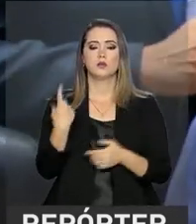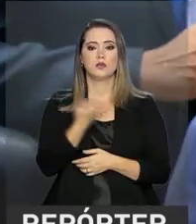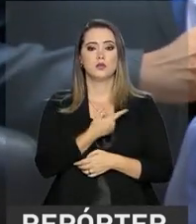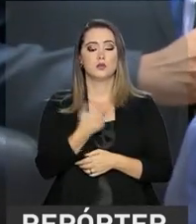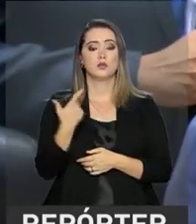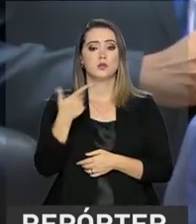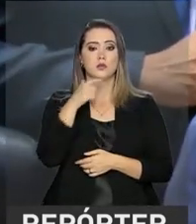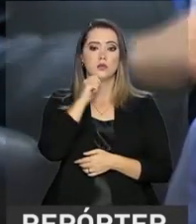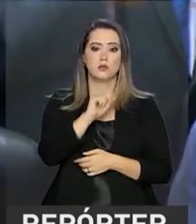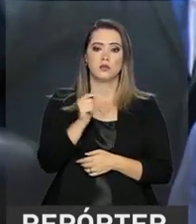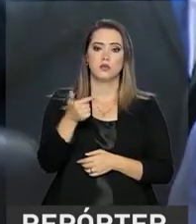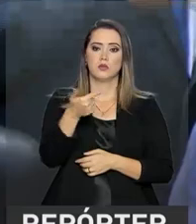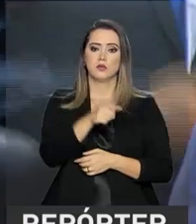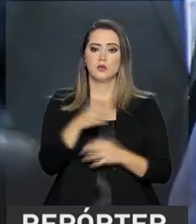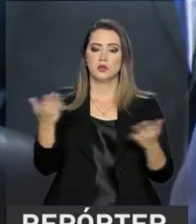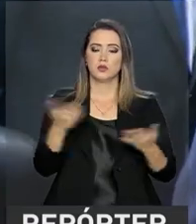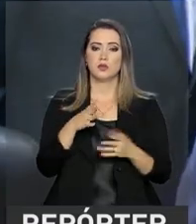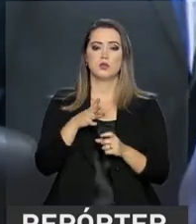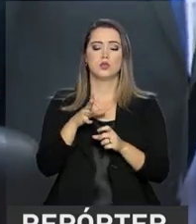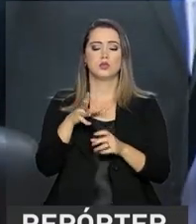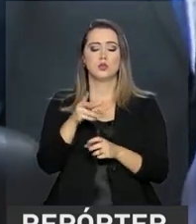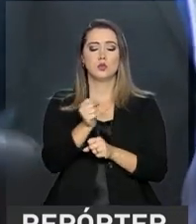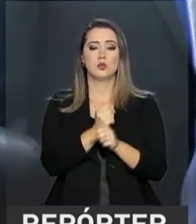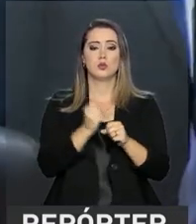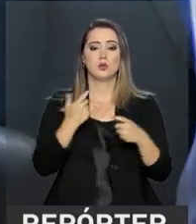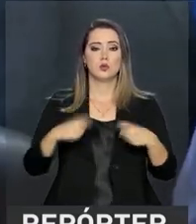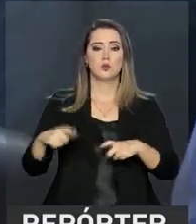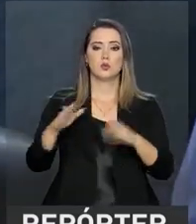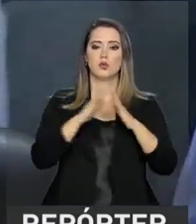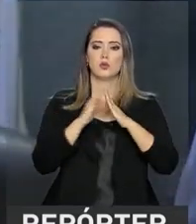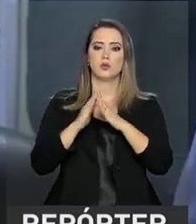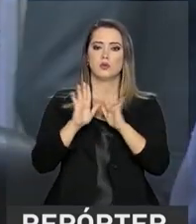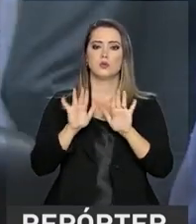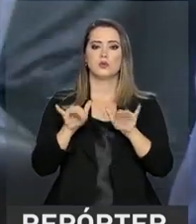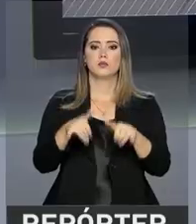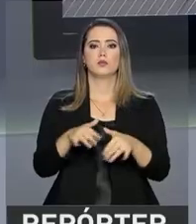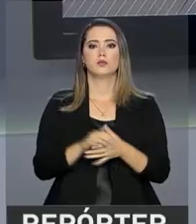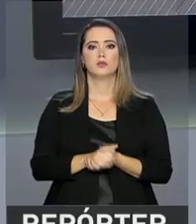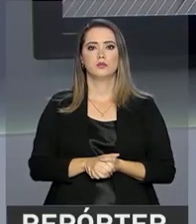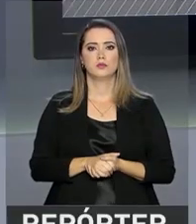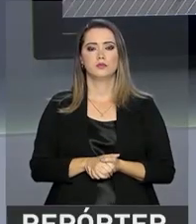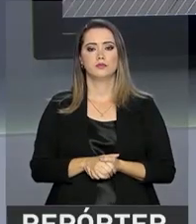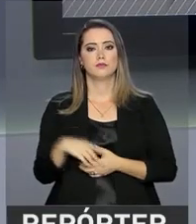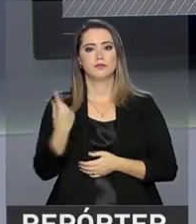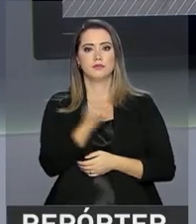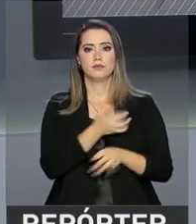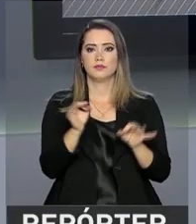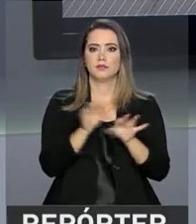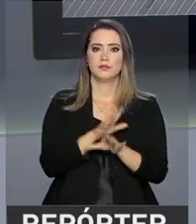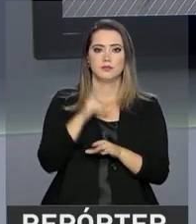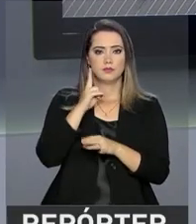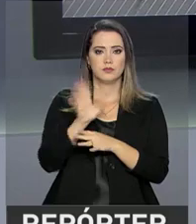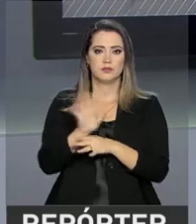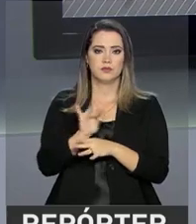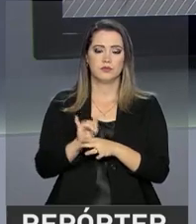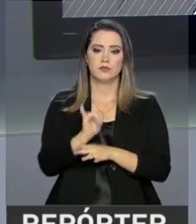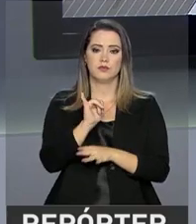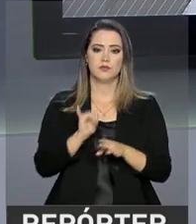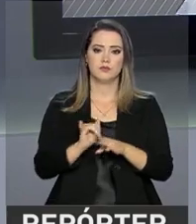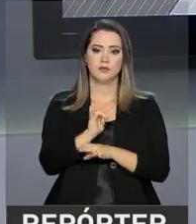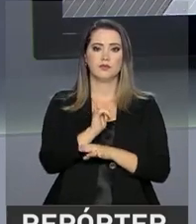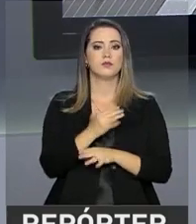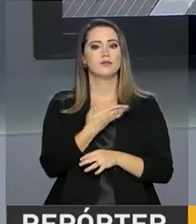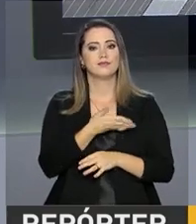retomar todas as moradias que estejam paralisadas para concluir nós ficamos por aqui você pode rever as